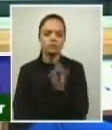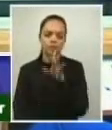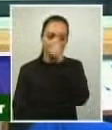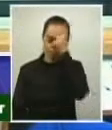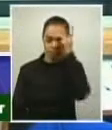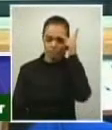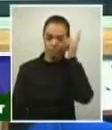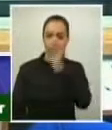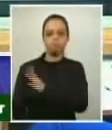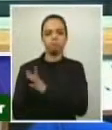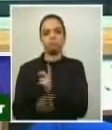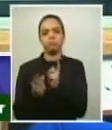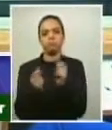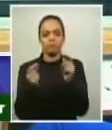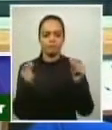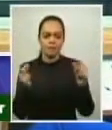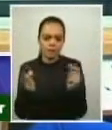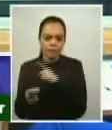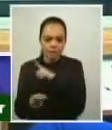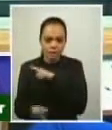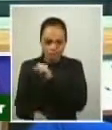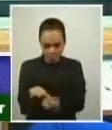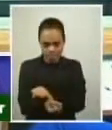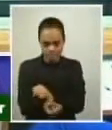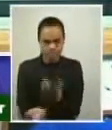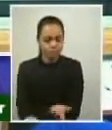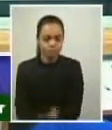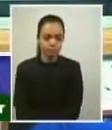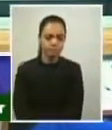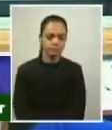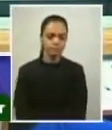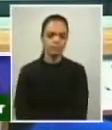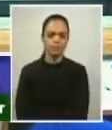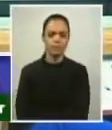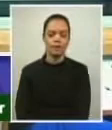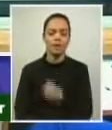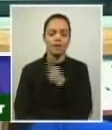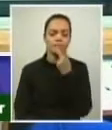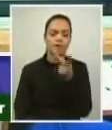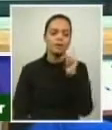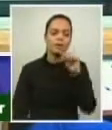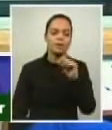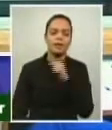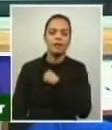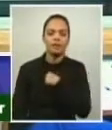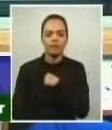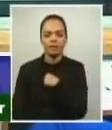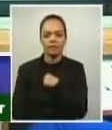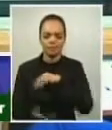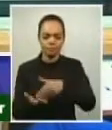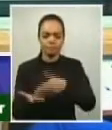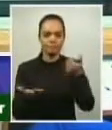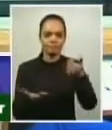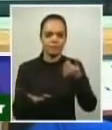aos proprietários de escravos Olha que eu tô falando aqui bom então eu tô tirando fora dessa